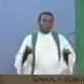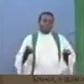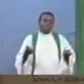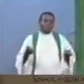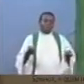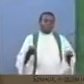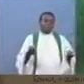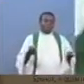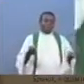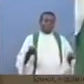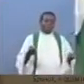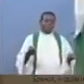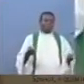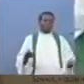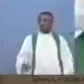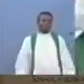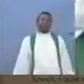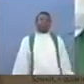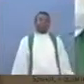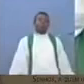foi desejado pelo pai e pela mãe.